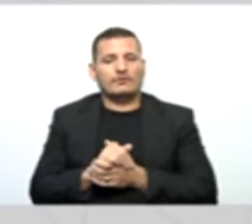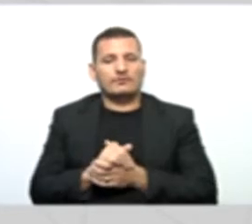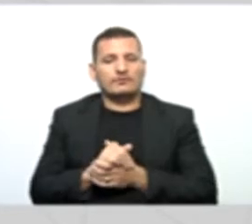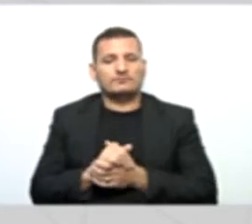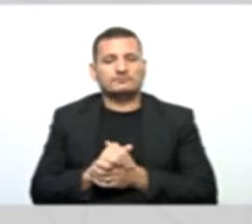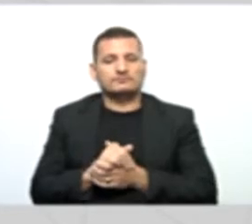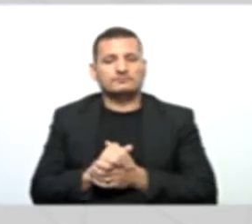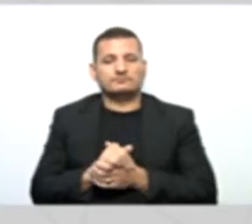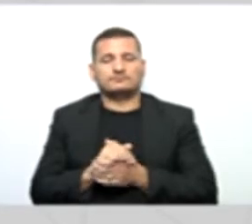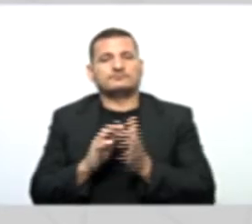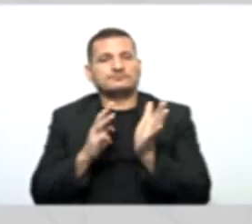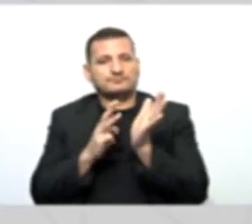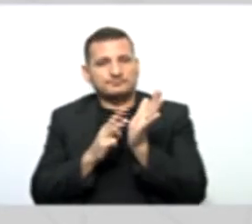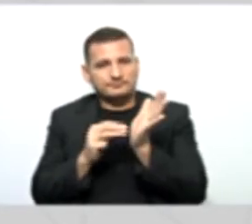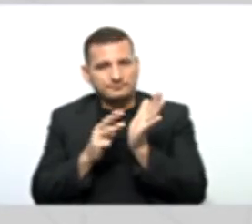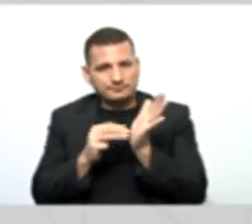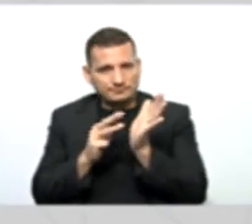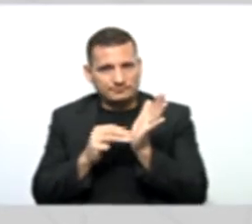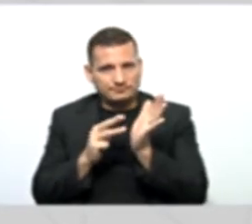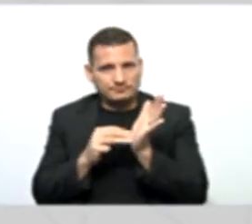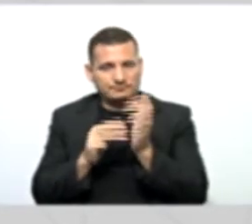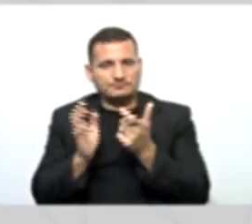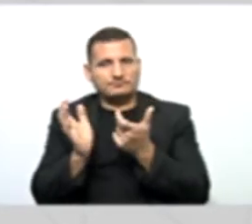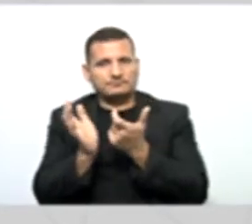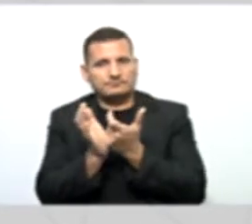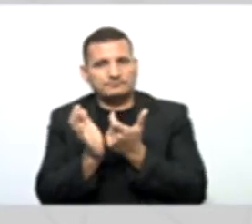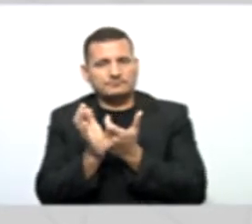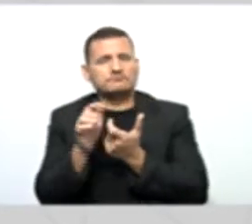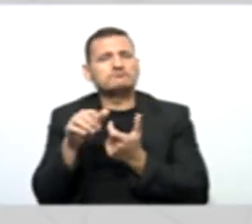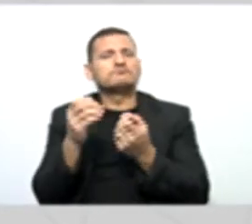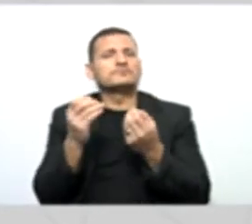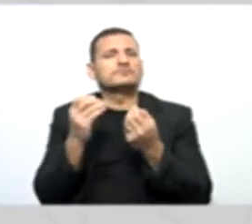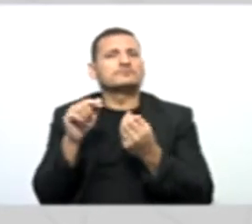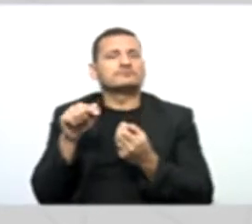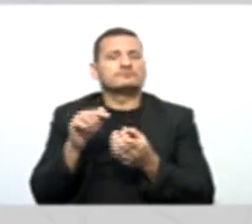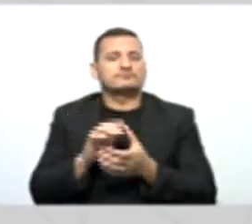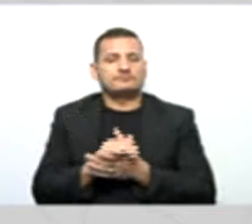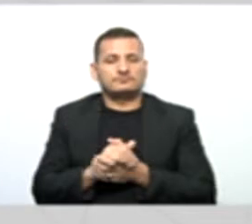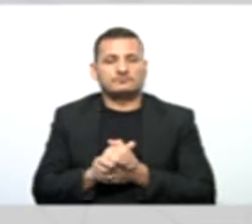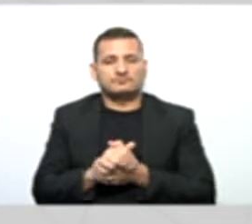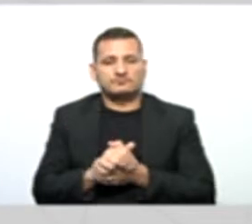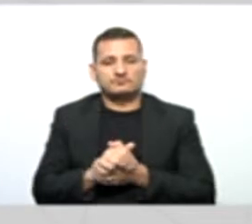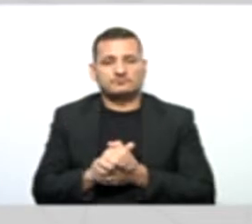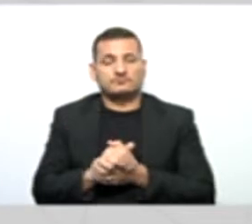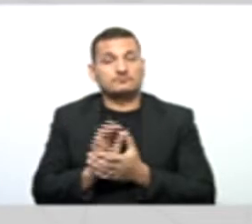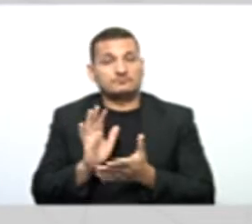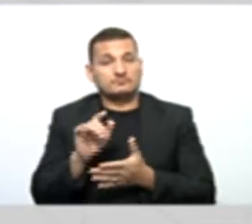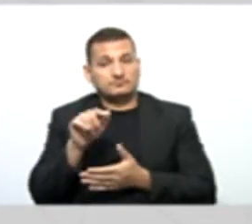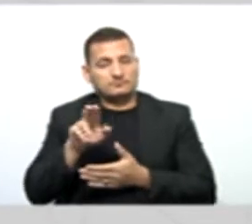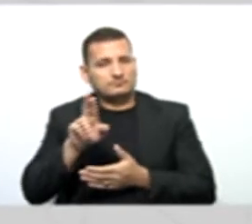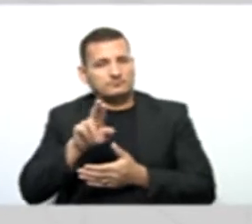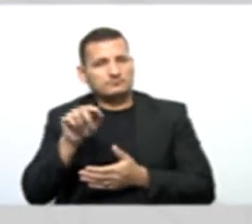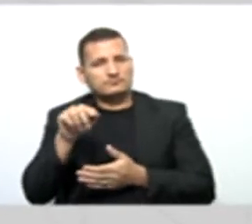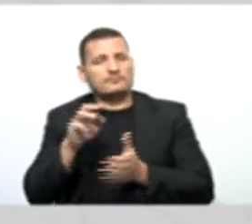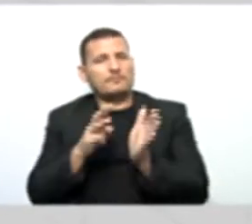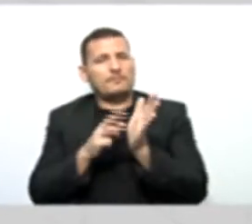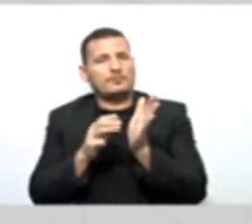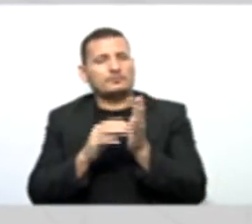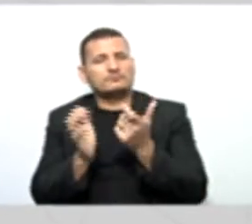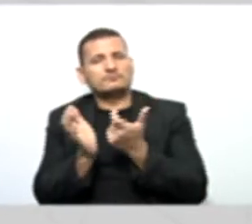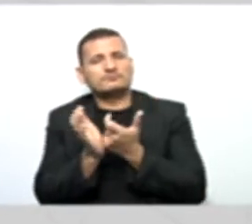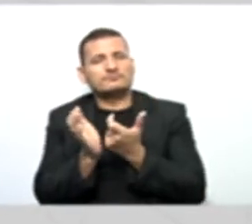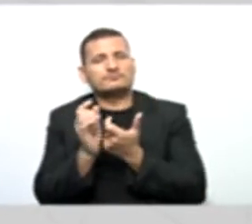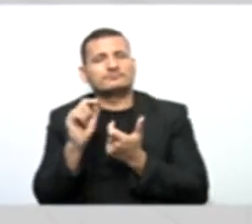Chamamos de método de classe. Para que que serve? Geralmente, nós vamos utilizar esses métodos de classe